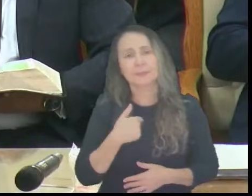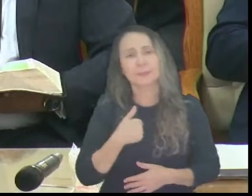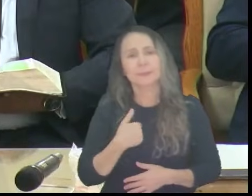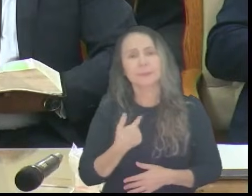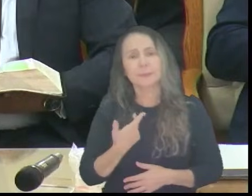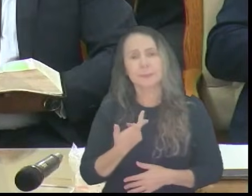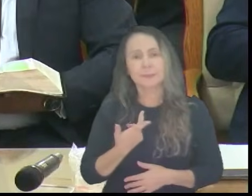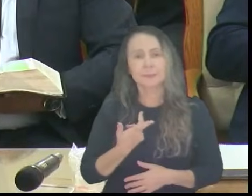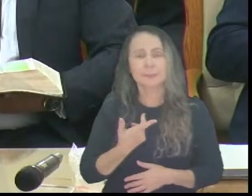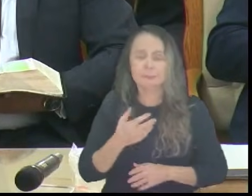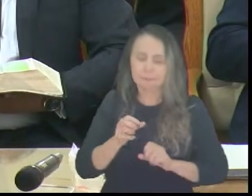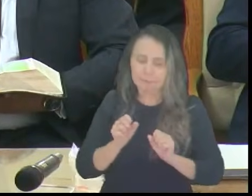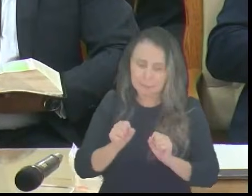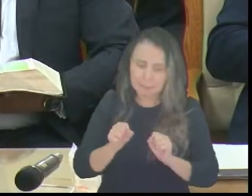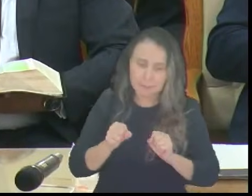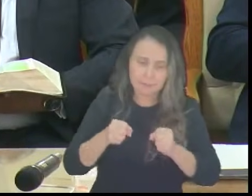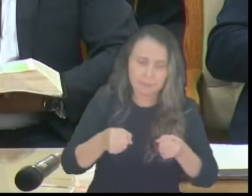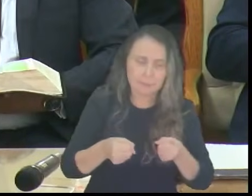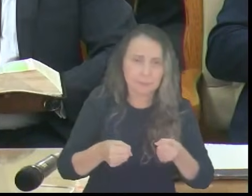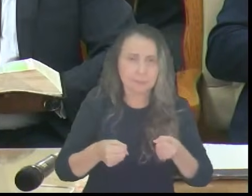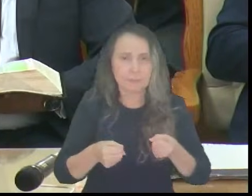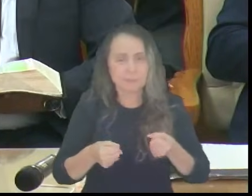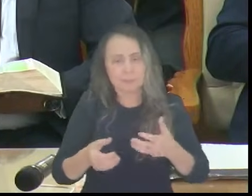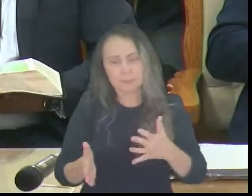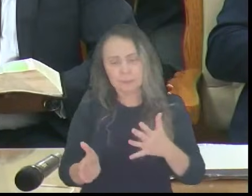está fazendo uma apologia à burrice.